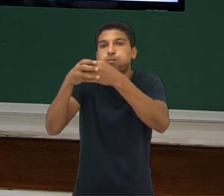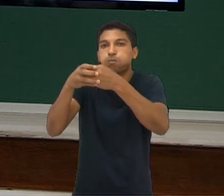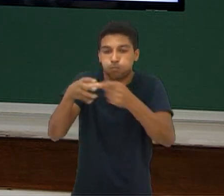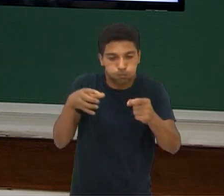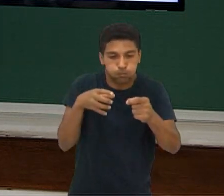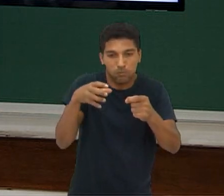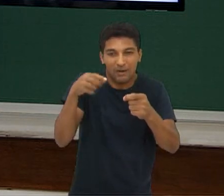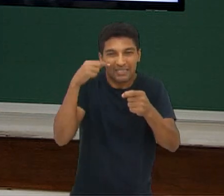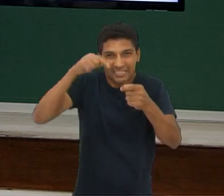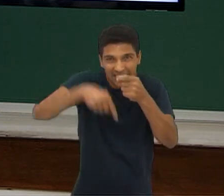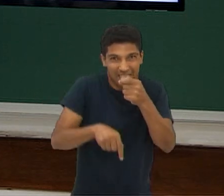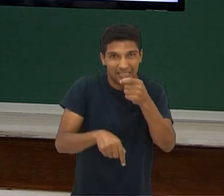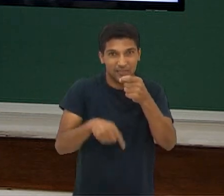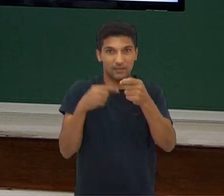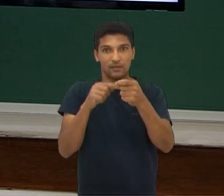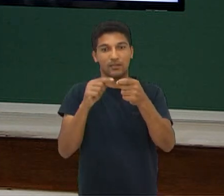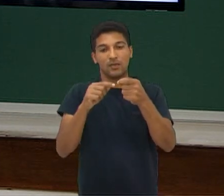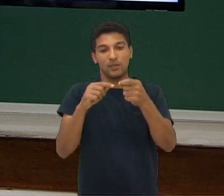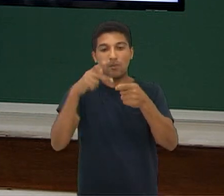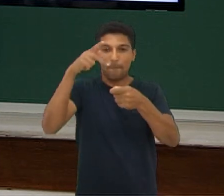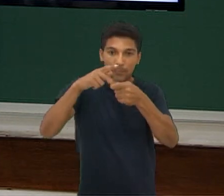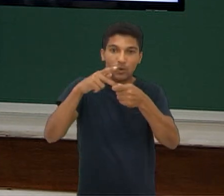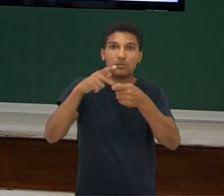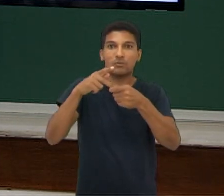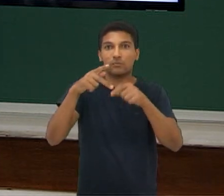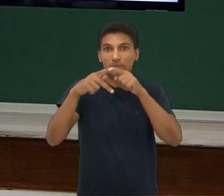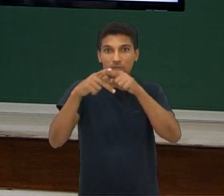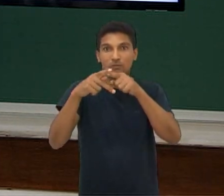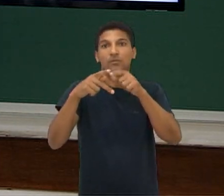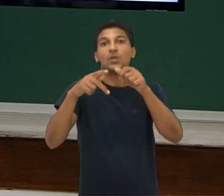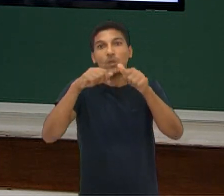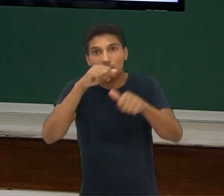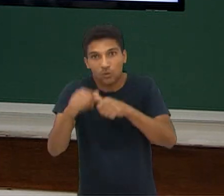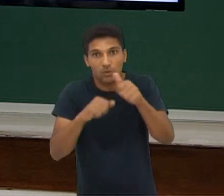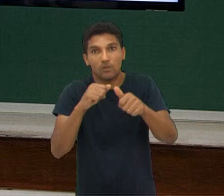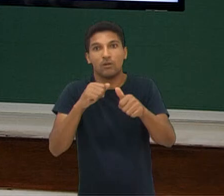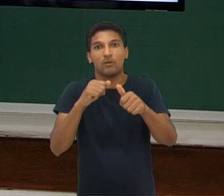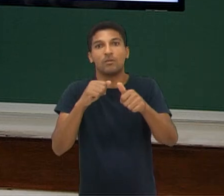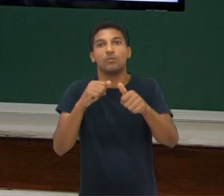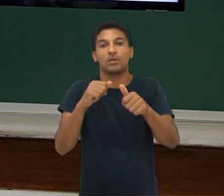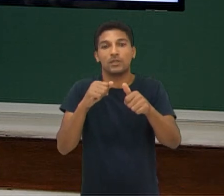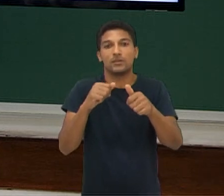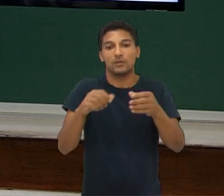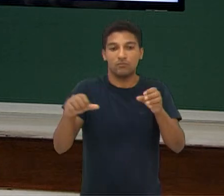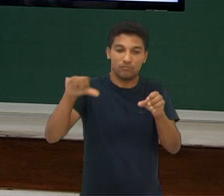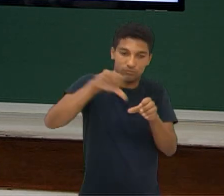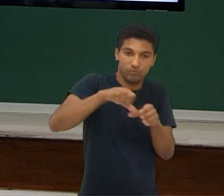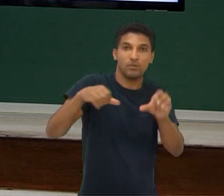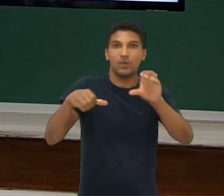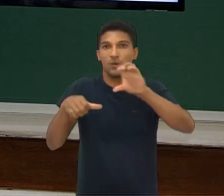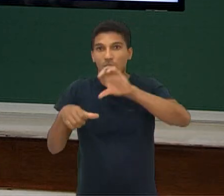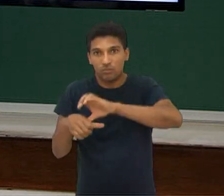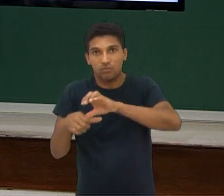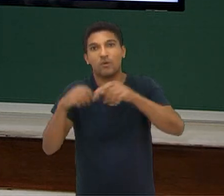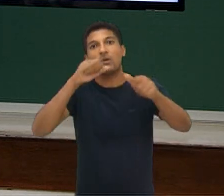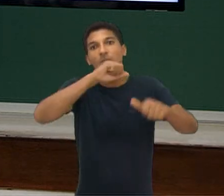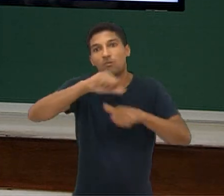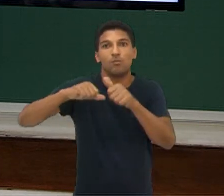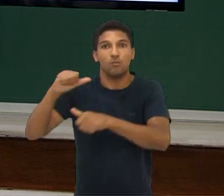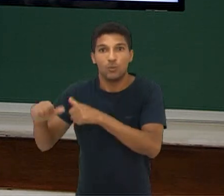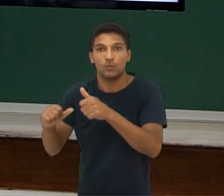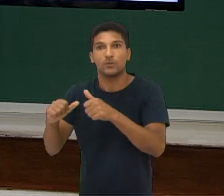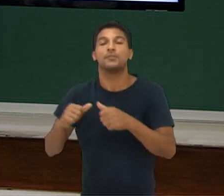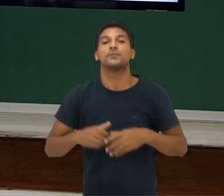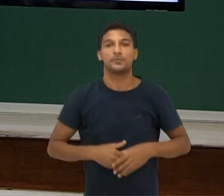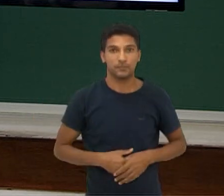de prótons, quando eu altero isso, eu estou alterando o elemento químico também, ao contrário das ligações que a gente mexe só na eletrosfera e aí não interfere